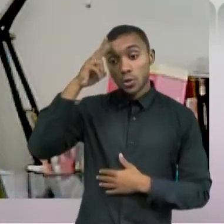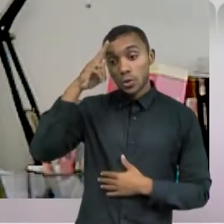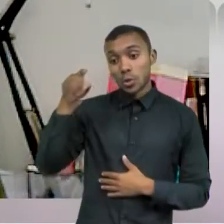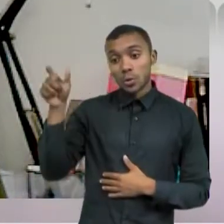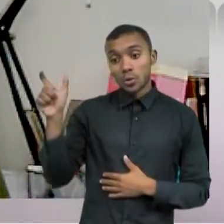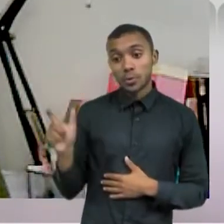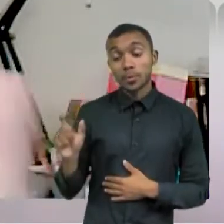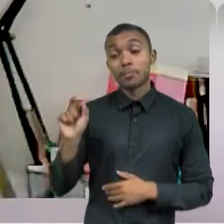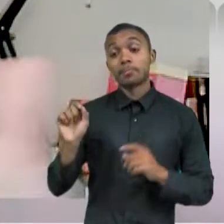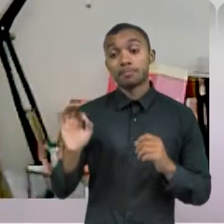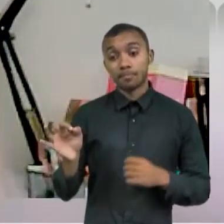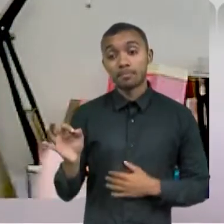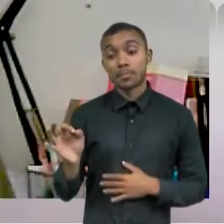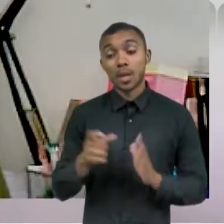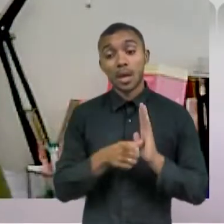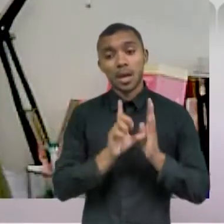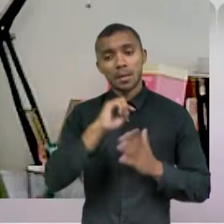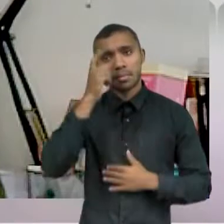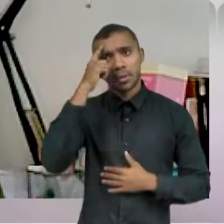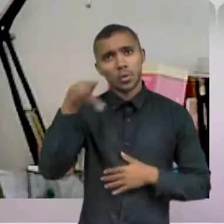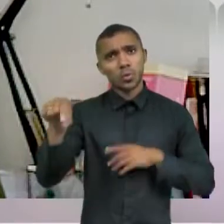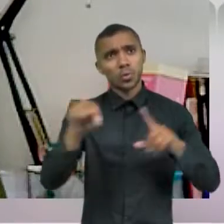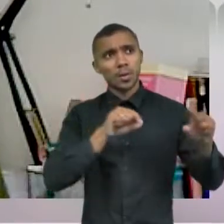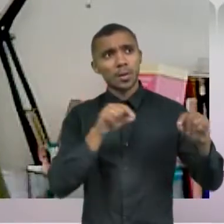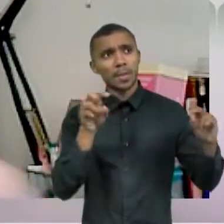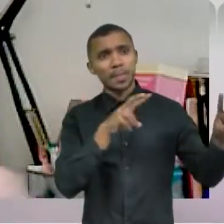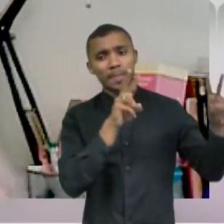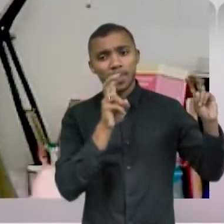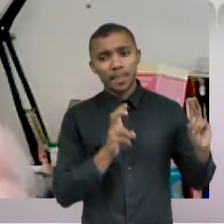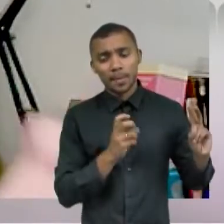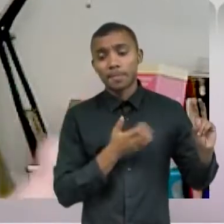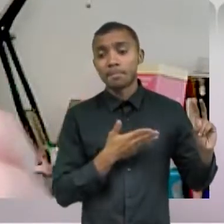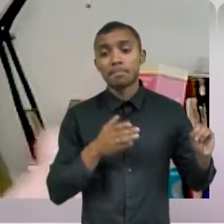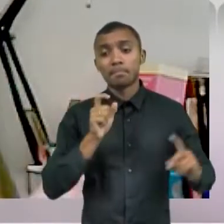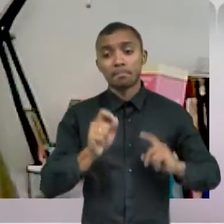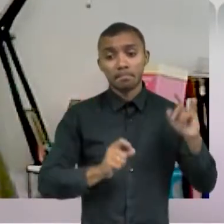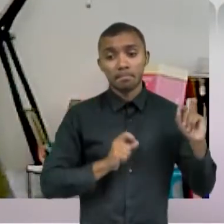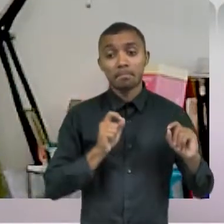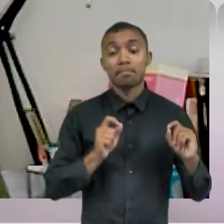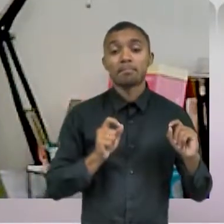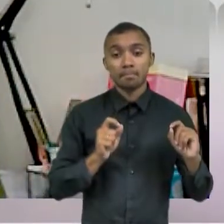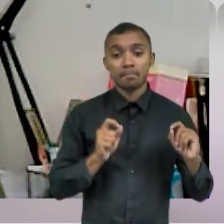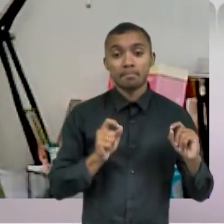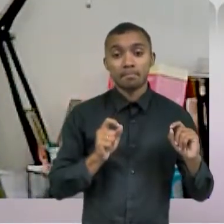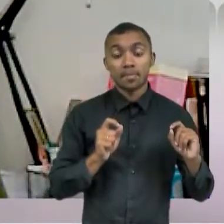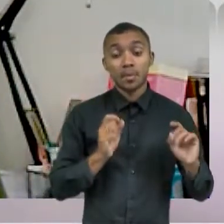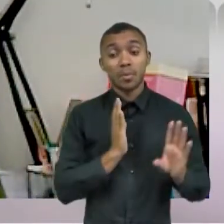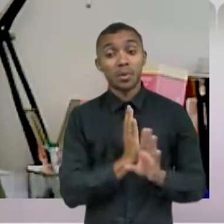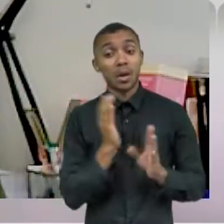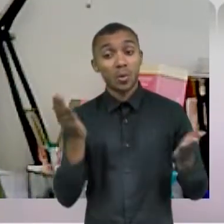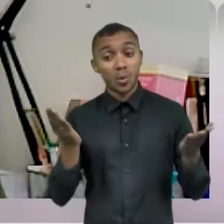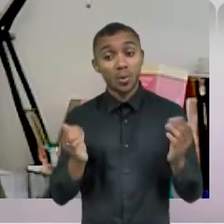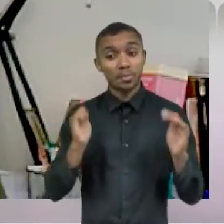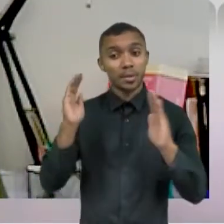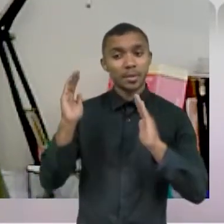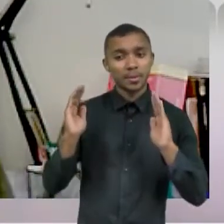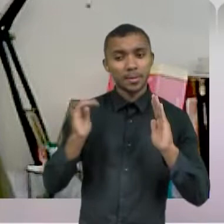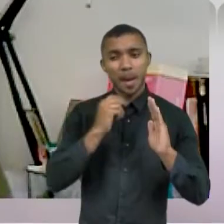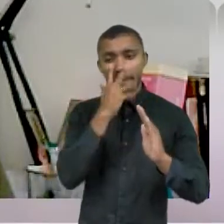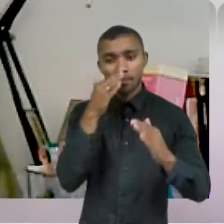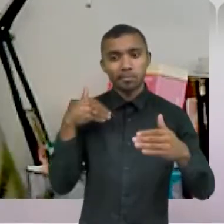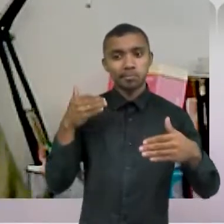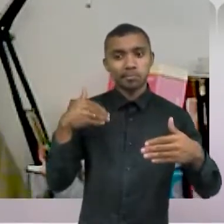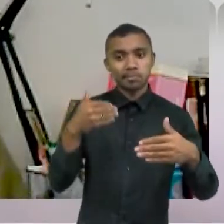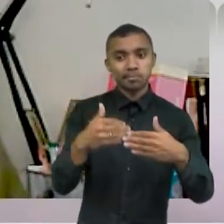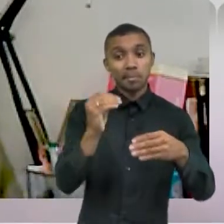biografado. A gente imaginou uma data, um período complicado esse que nós estamos vivendo, período pré-eleitoral,